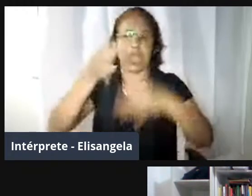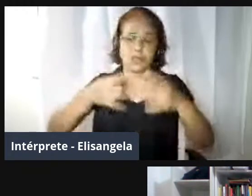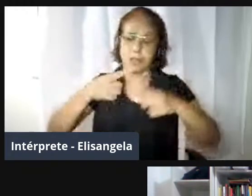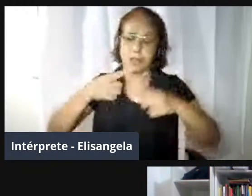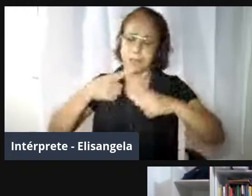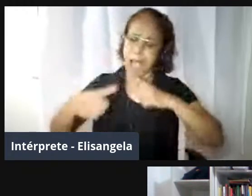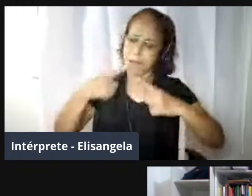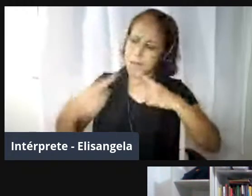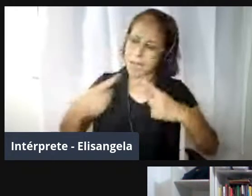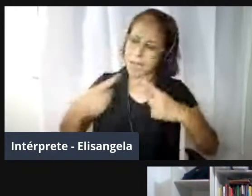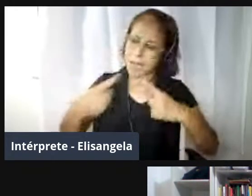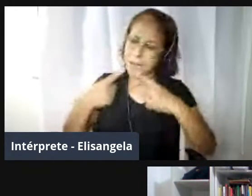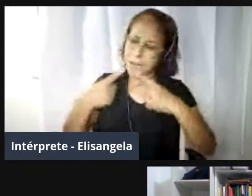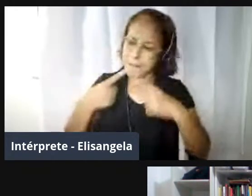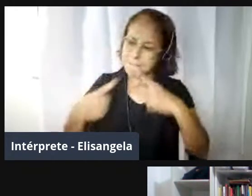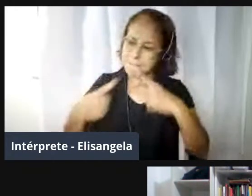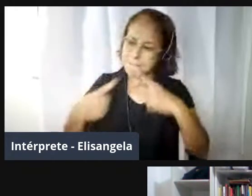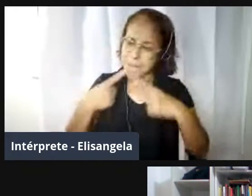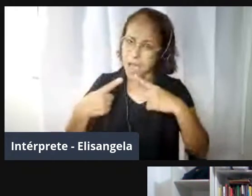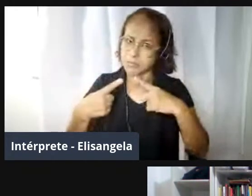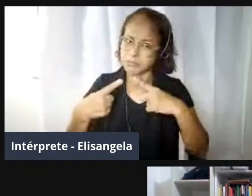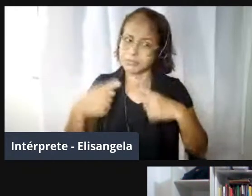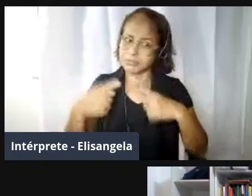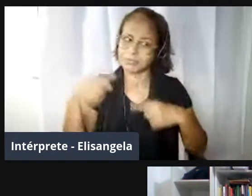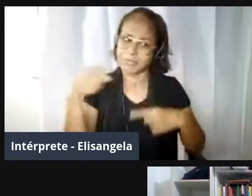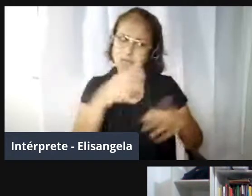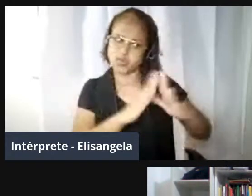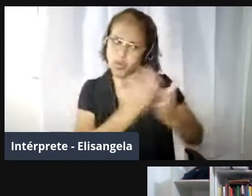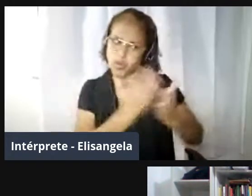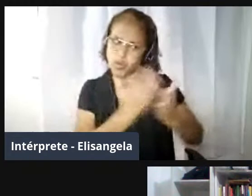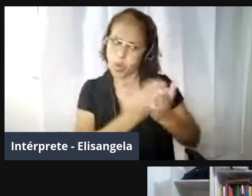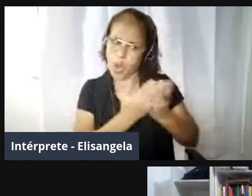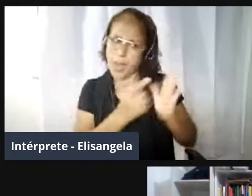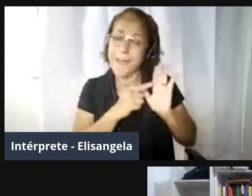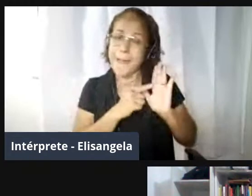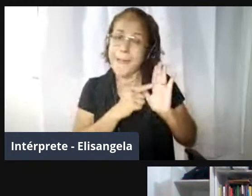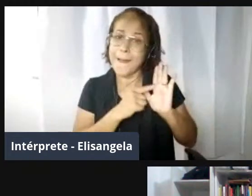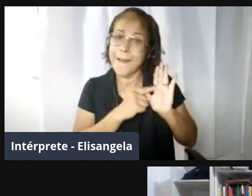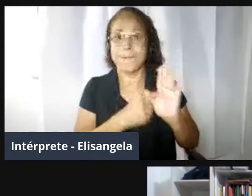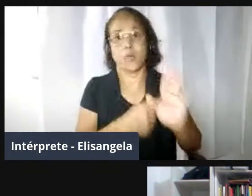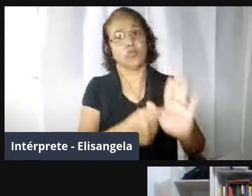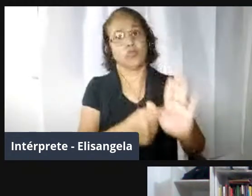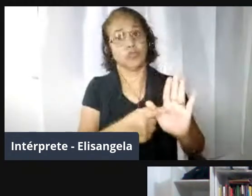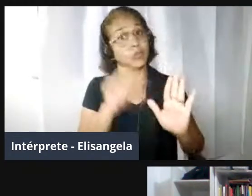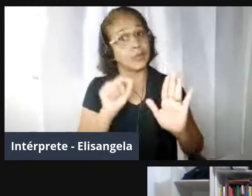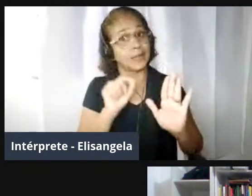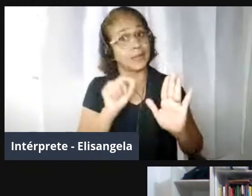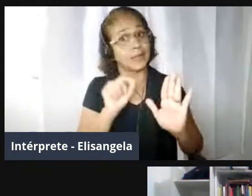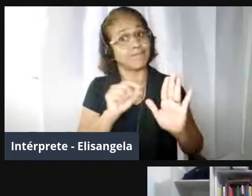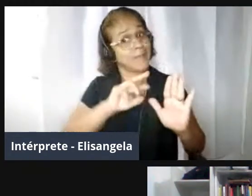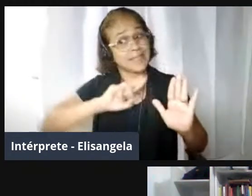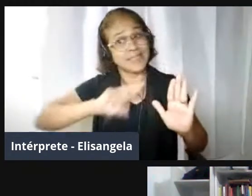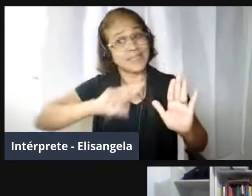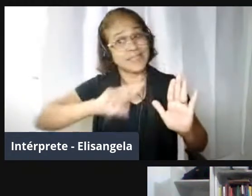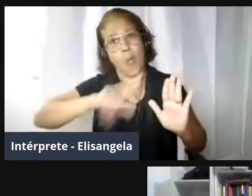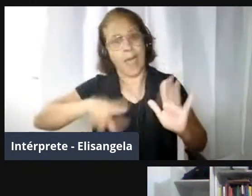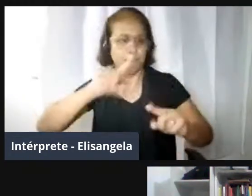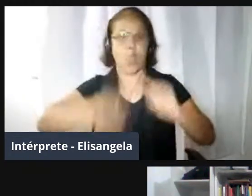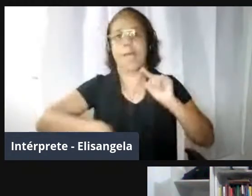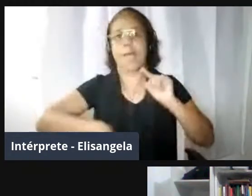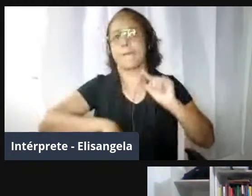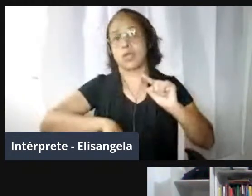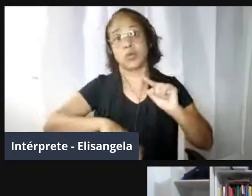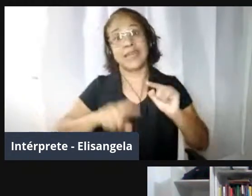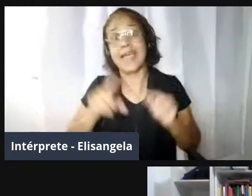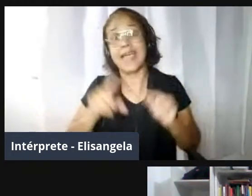fazer a crítica dessa escola, desses processos, mas mostrando que não é bem assim, né? Que era proibido. Era difícil, por quê? Porque é